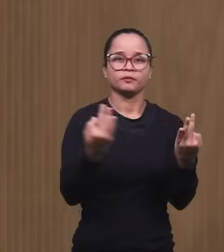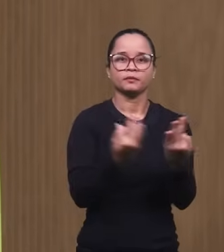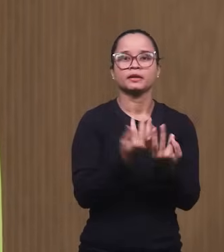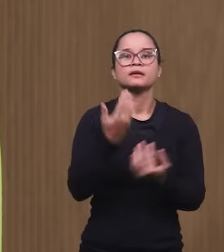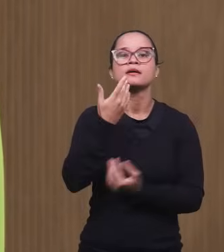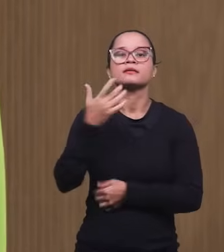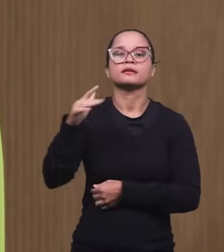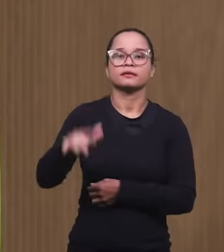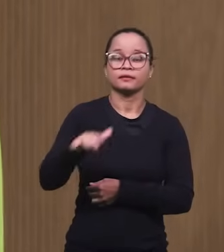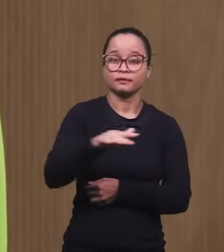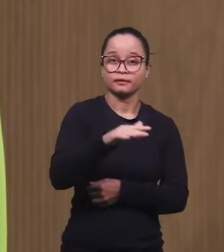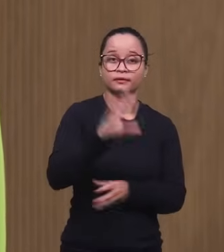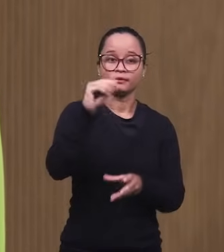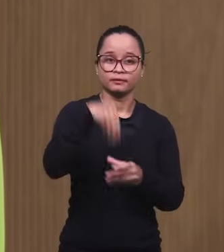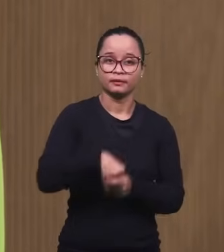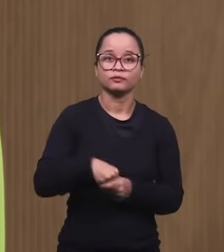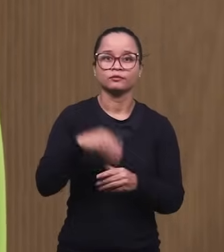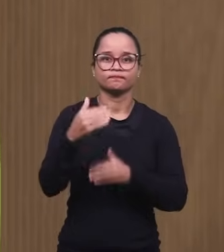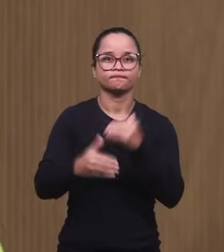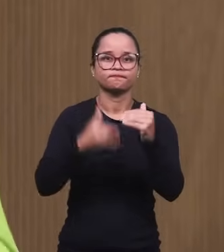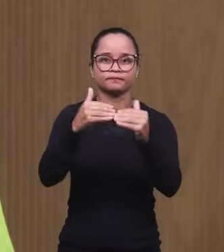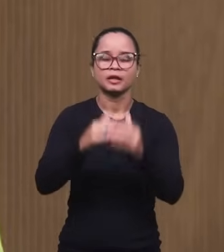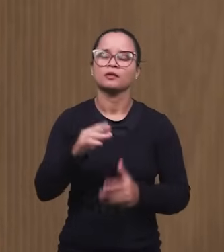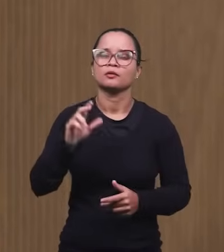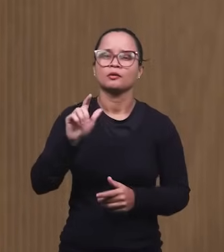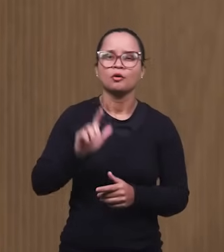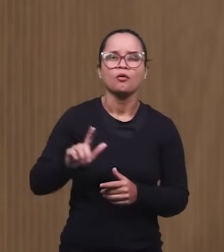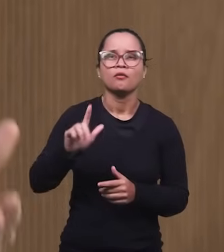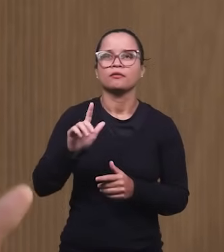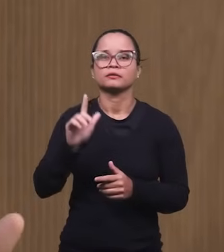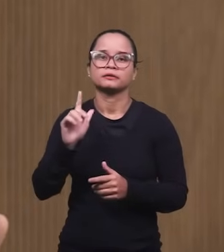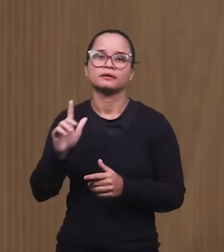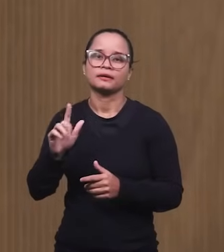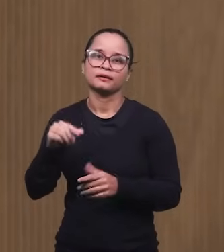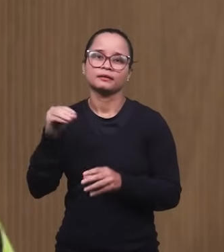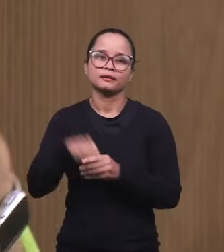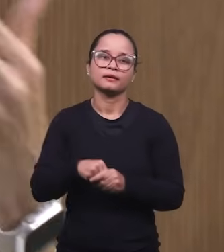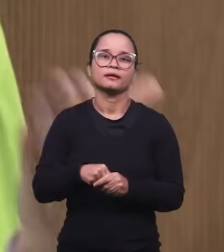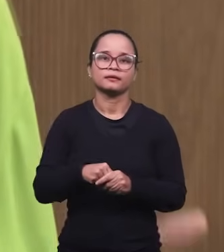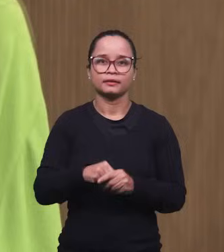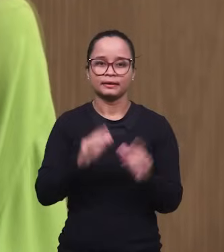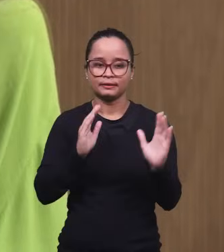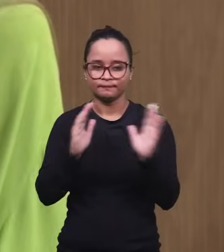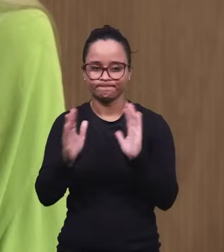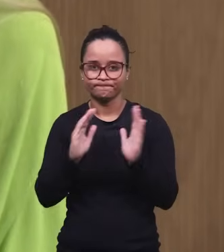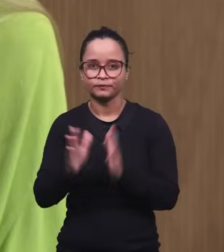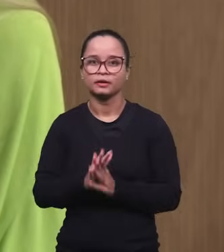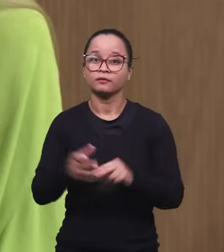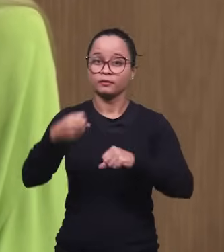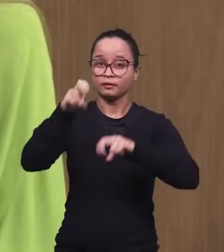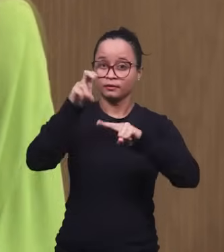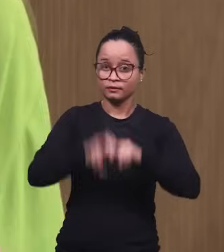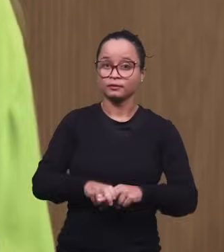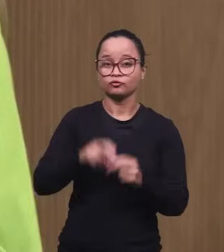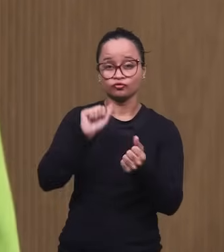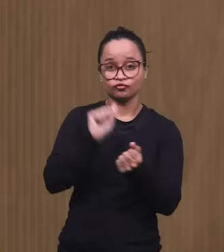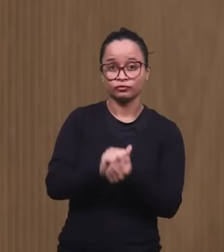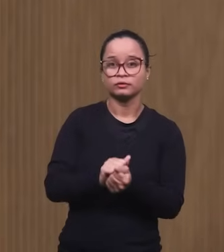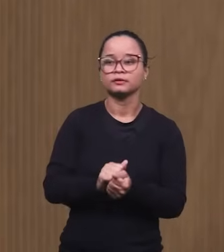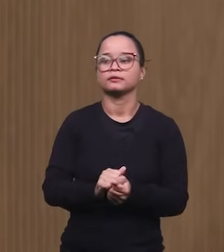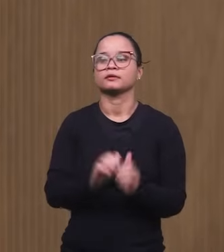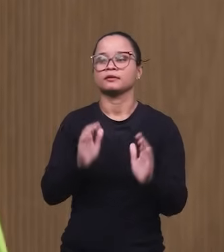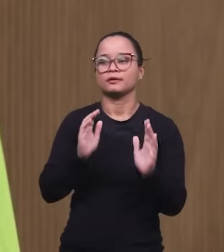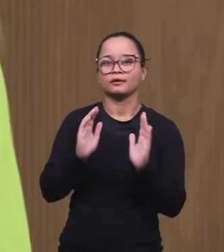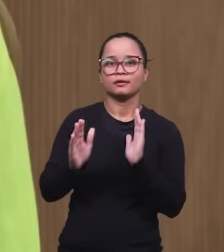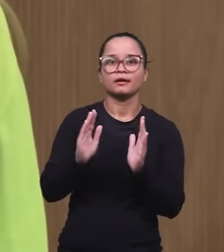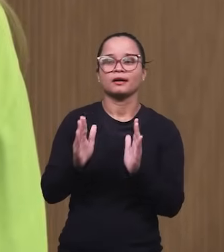traz a criança para si dentro desse processo. É lógico que nos primeiros dias nós vamos ter que sentar ao lado mesmo, monitorar